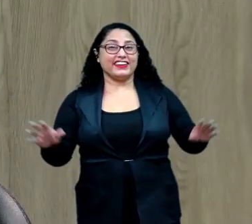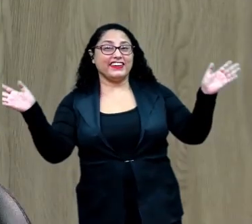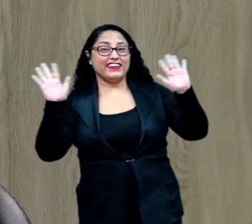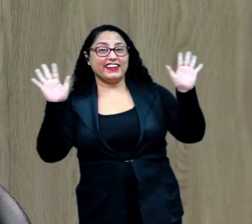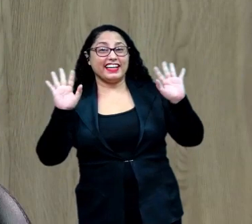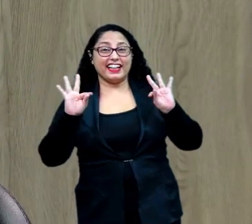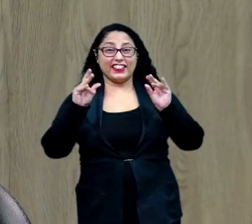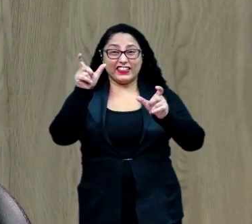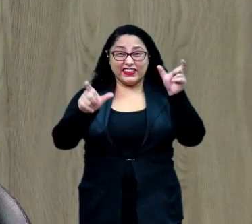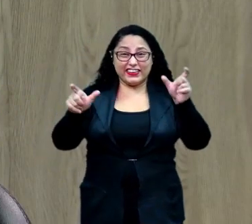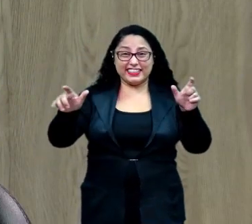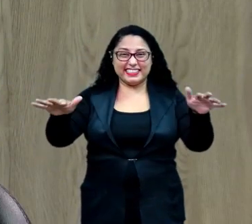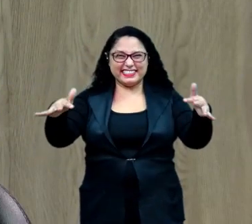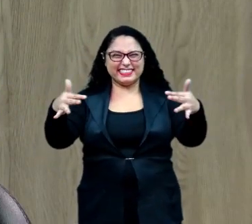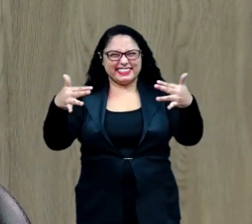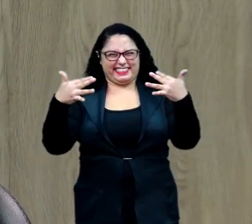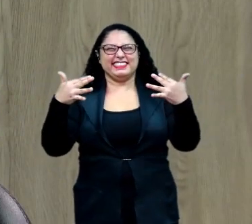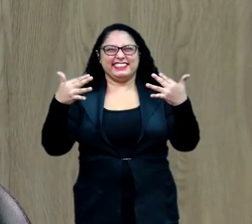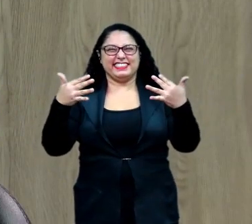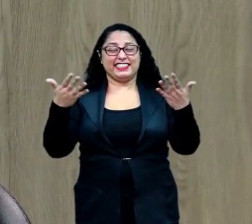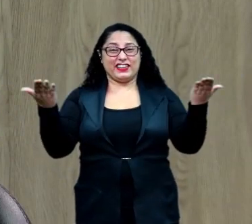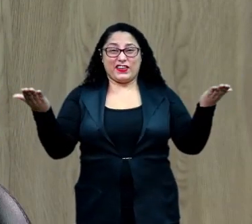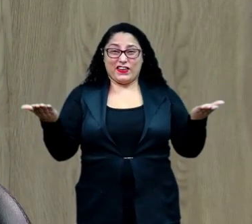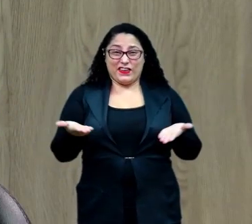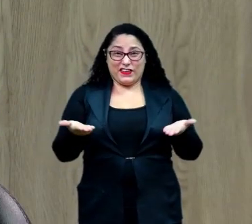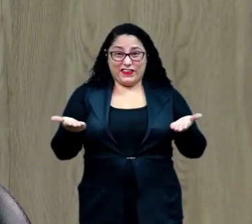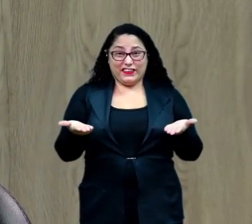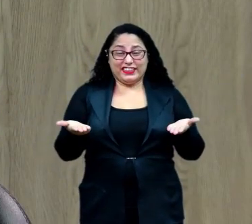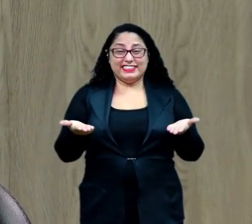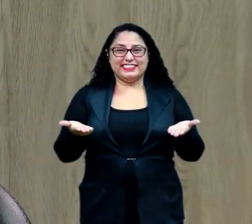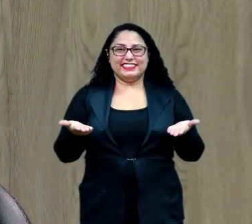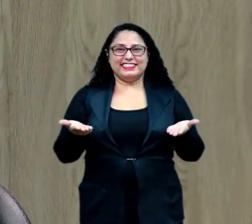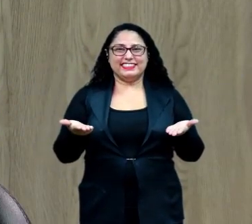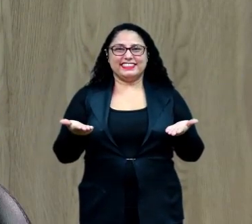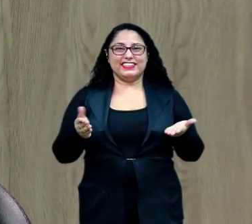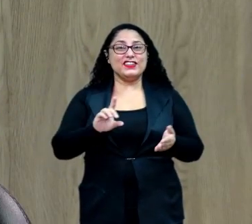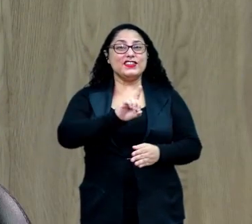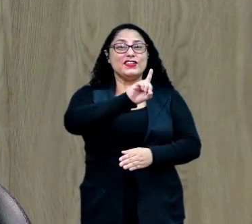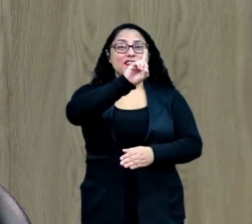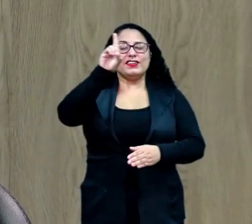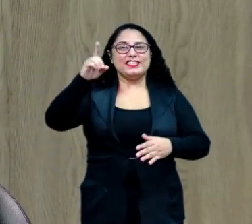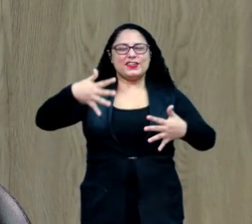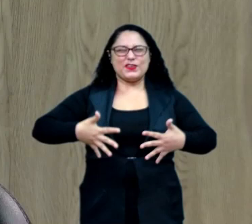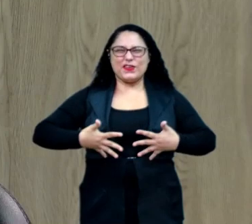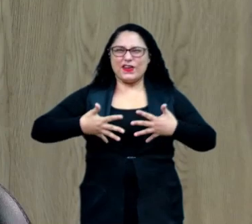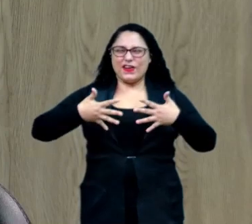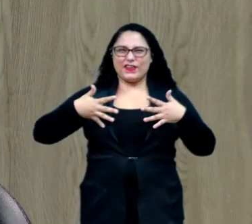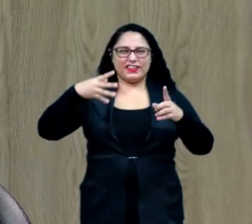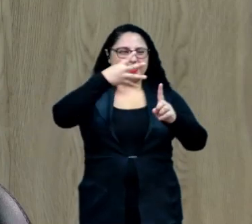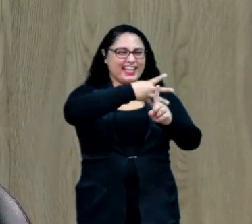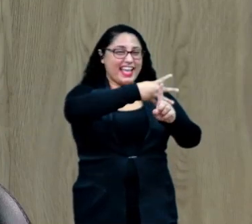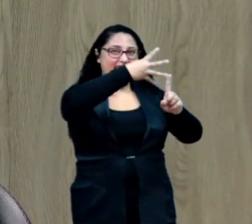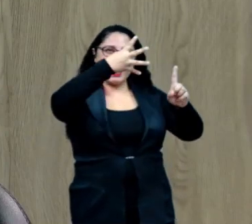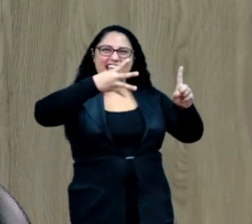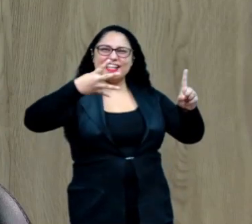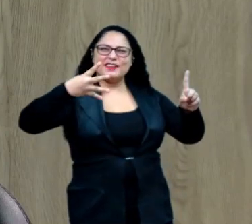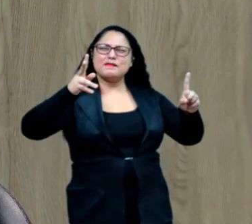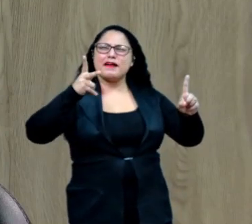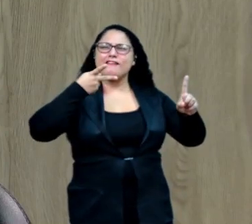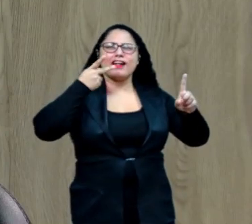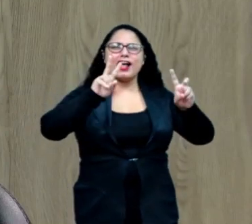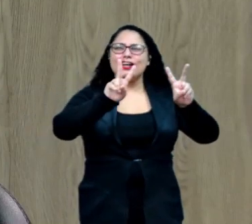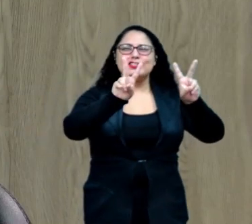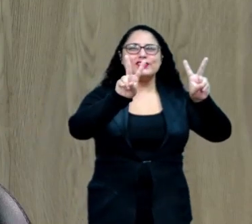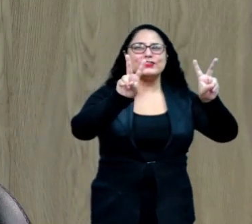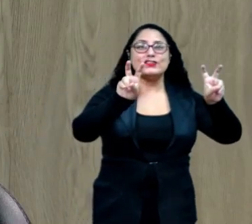Olá a todos e todas. Estamos aqui hoje, no Dia do Orgulho LGBT, para falar um